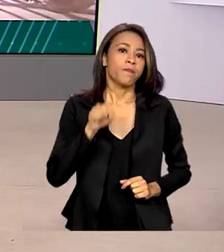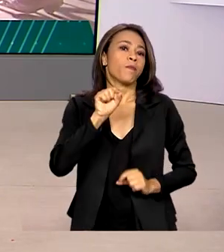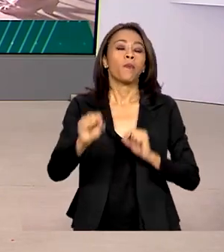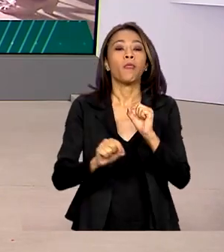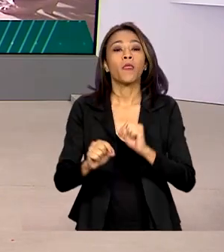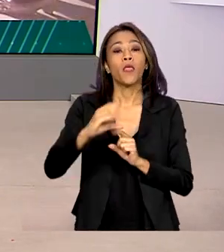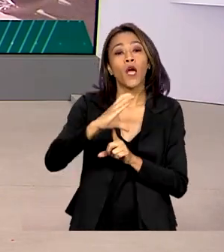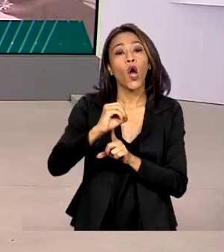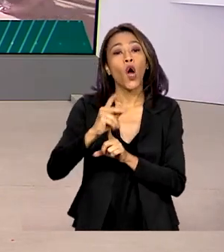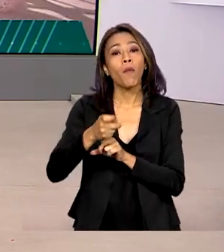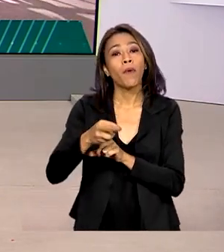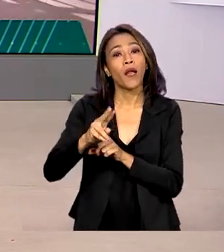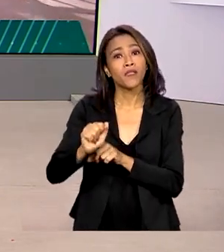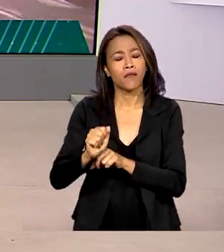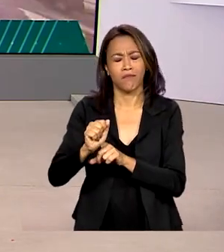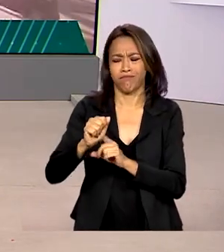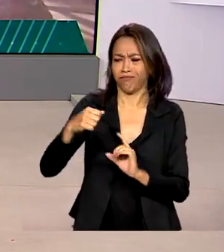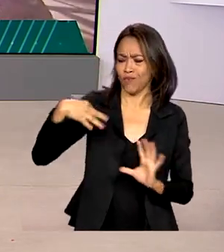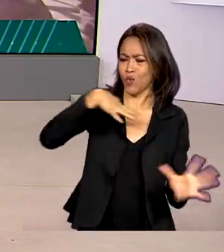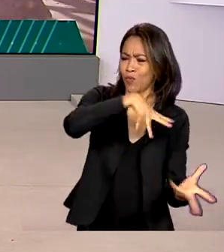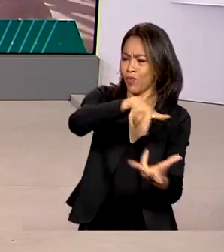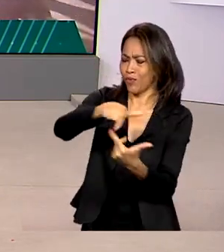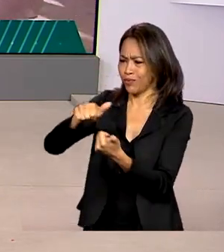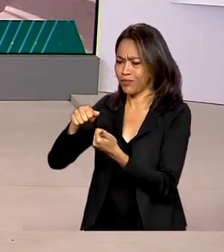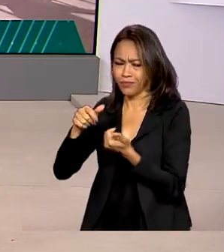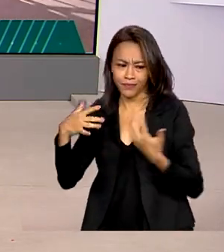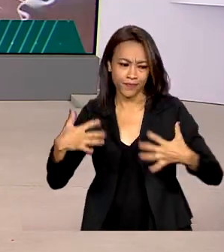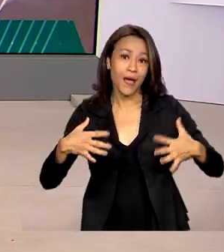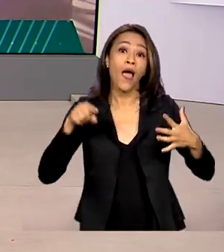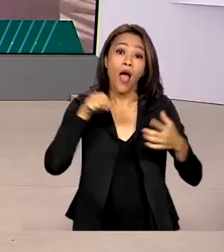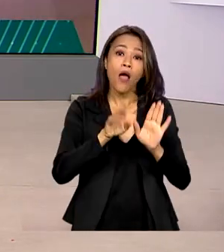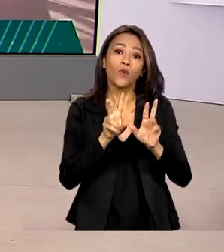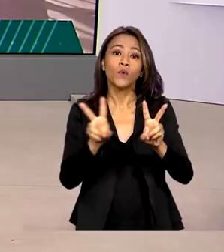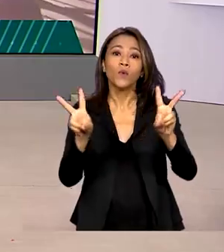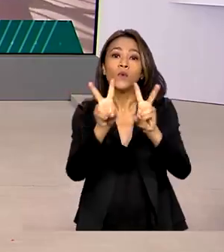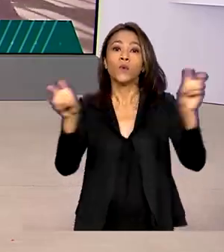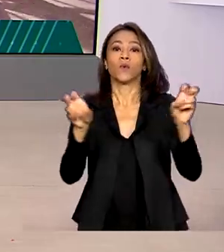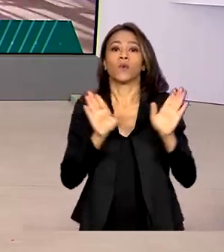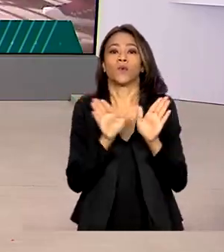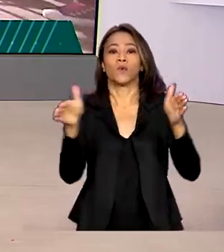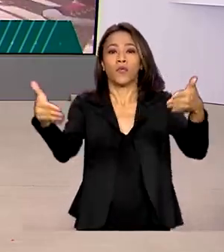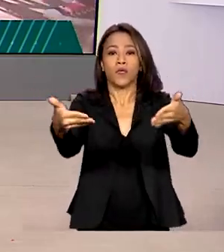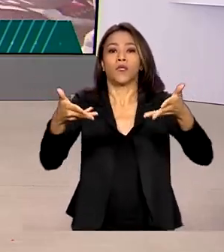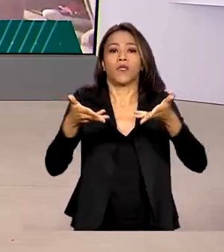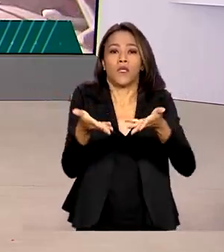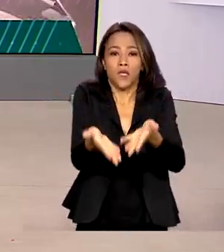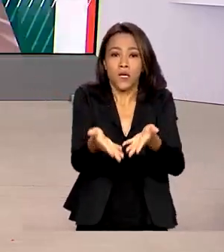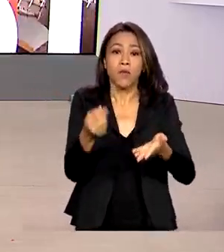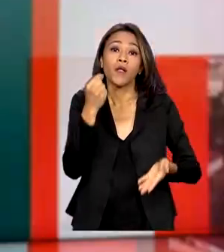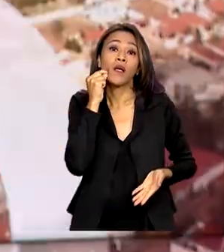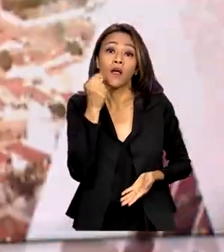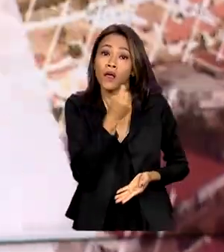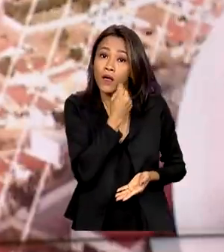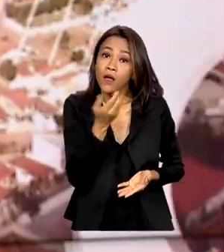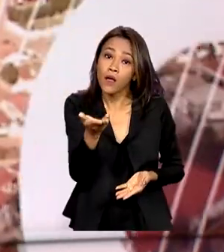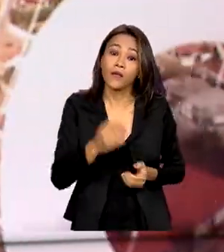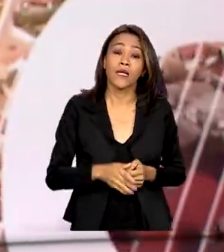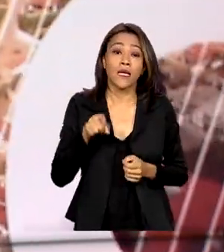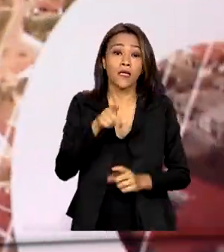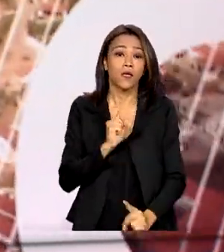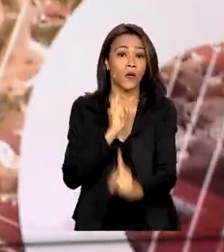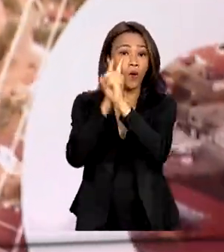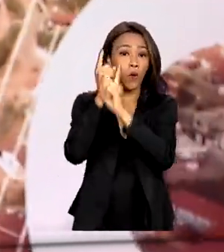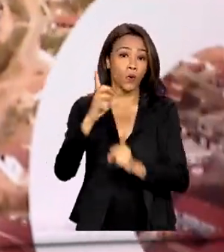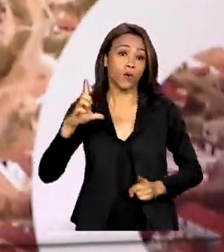Cooperação em um mundo fragmentado. Este é o tema do Fórum Econômico Mundial de Davos, na Suíça. O evento, que